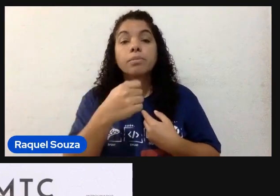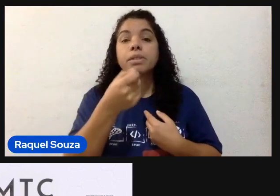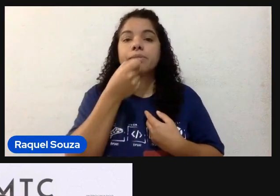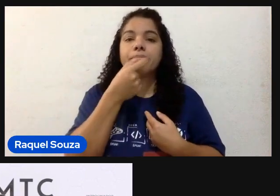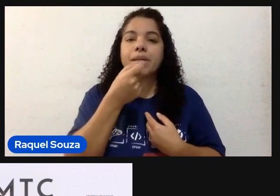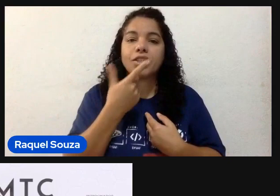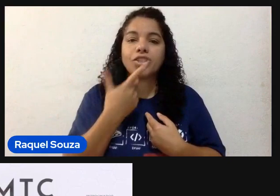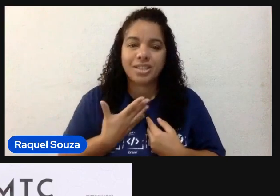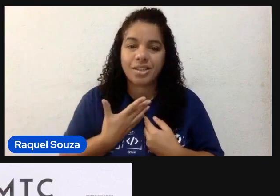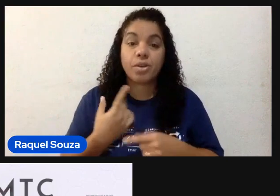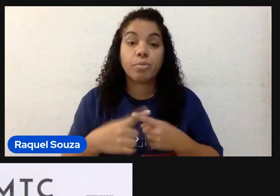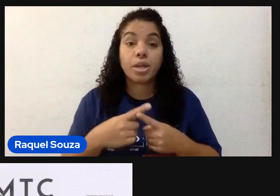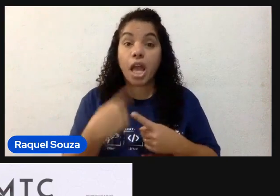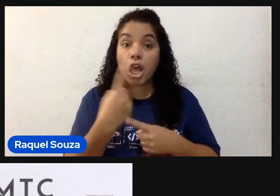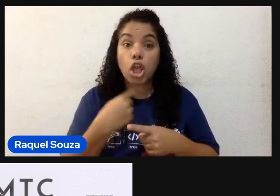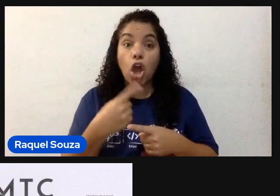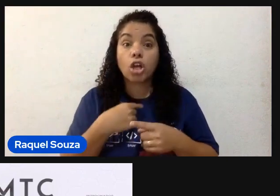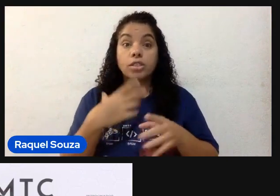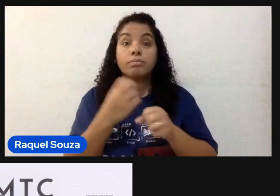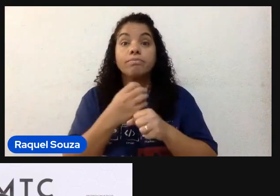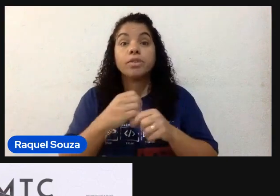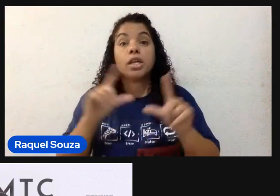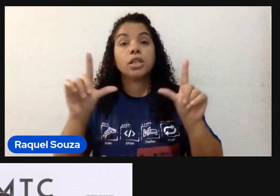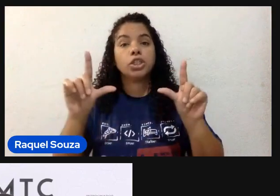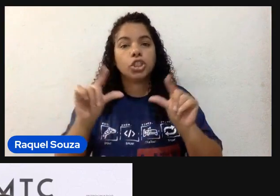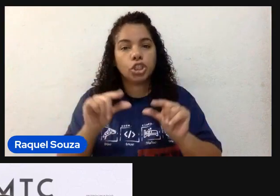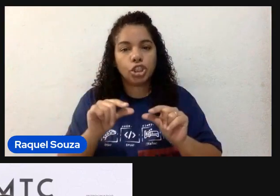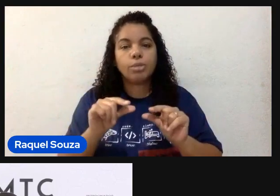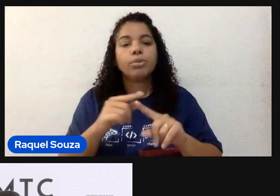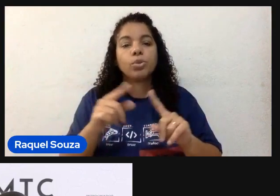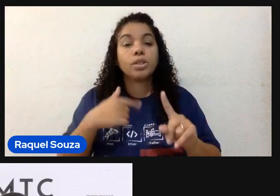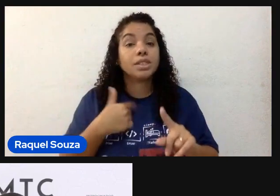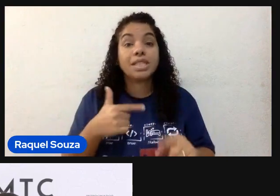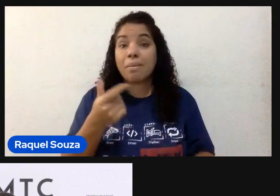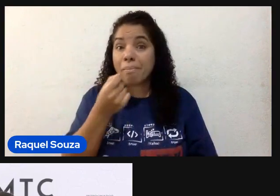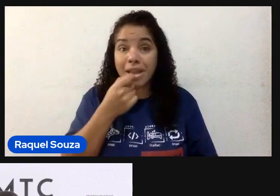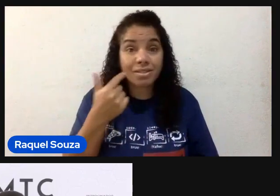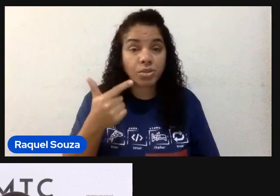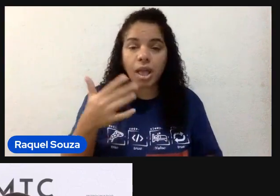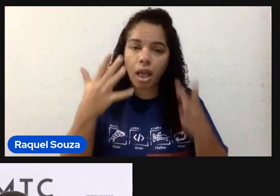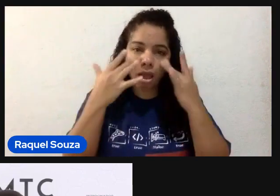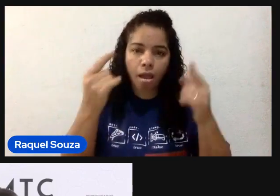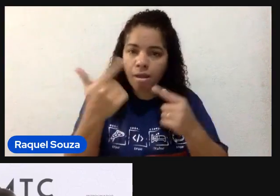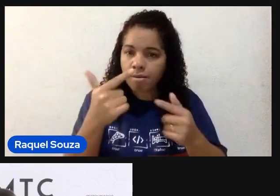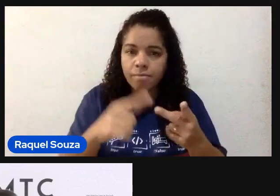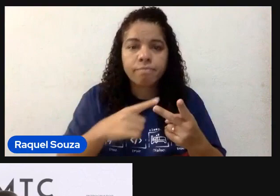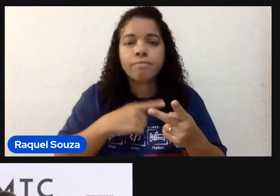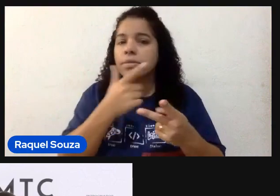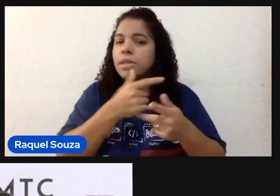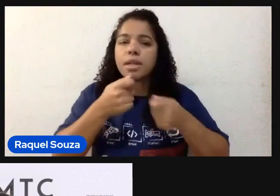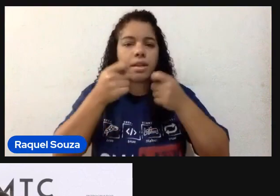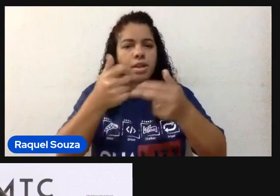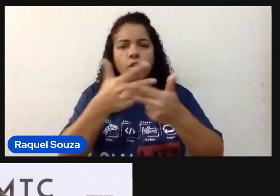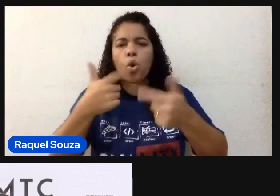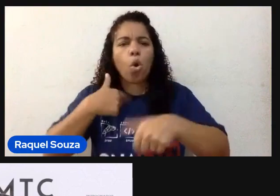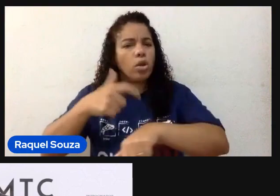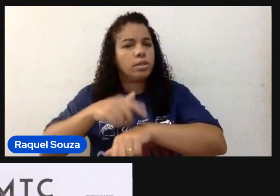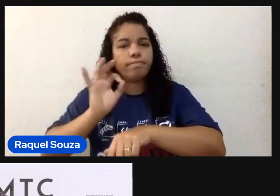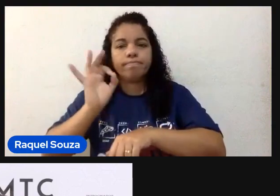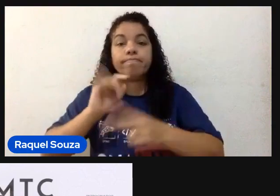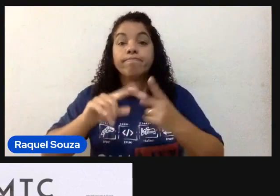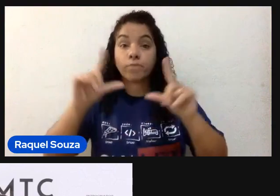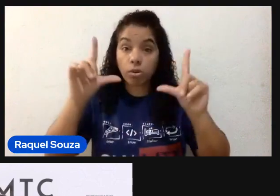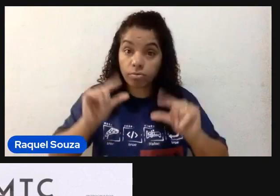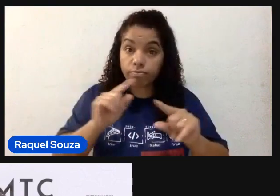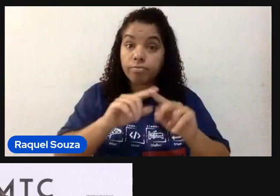porque realmente a nossa produtividade baixa. Quando eu estou sem medicação, eu não tenho concentração, eu não consigo entregar as coisas a tempo, então realmente baixa.